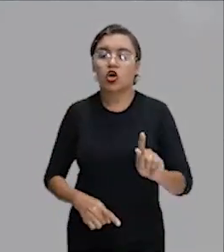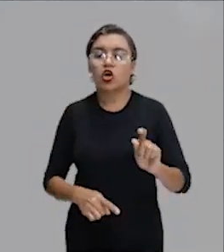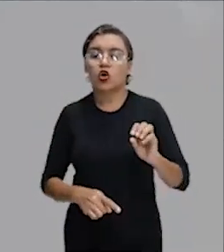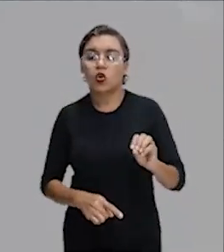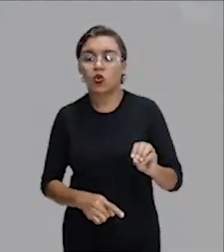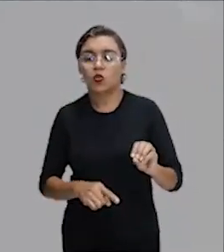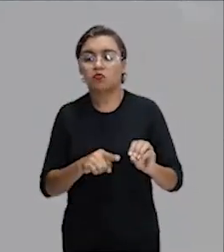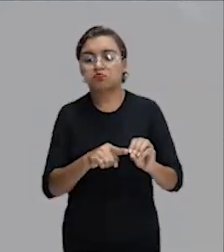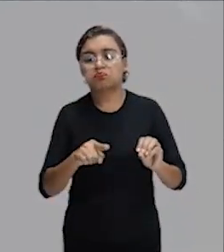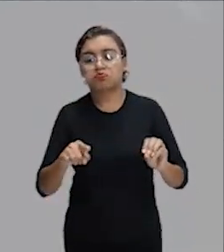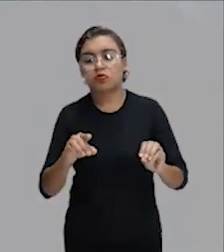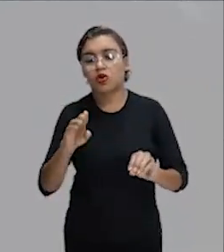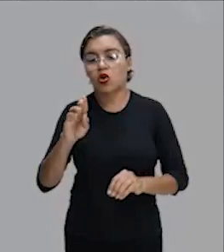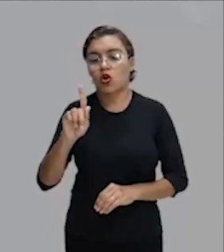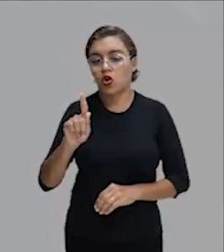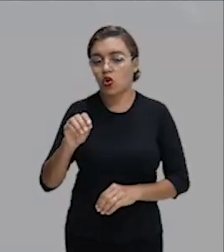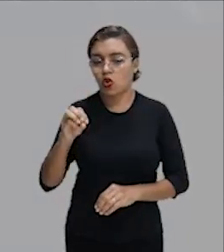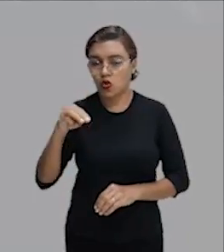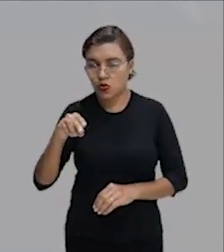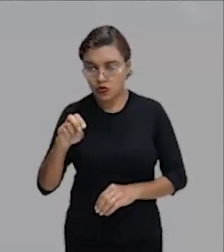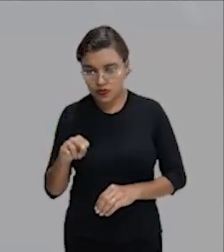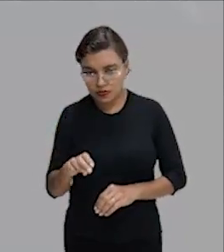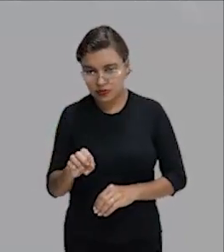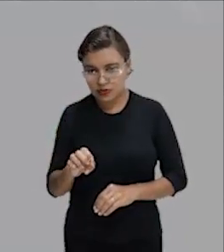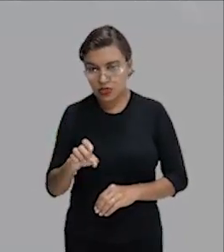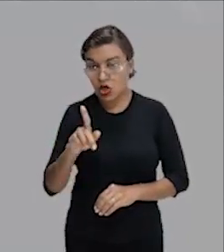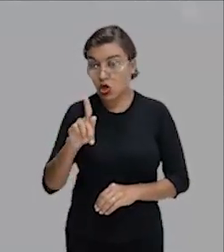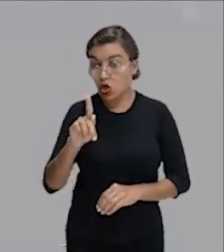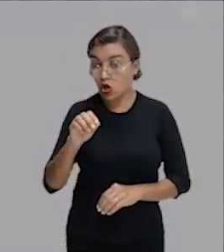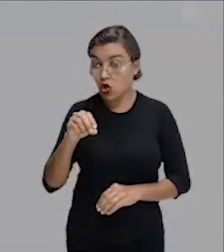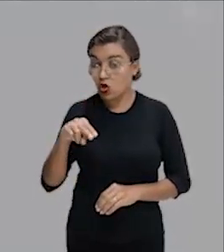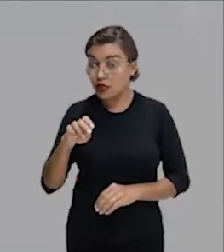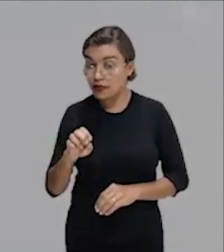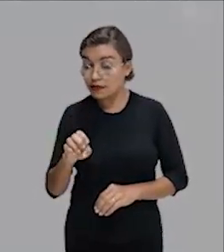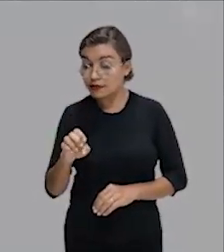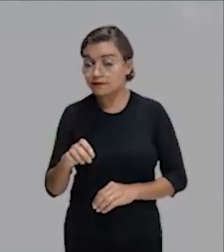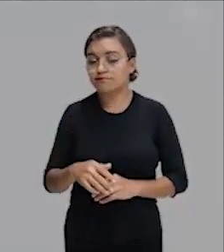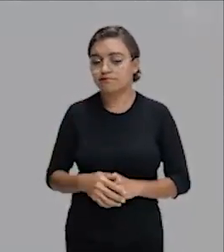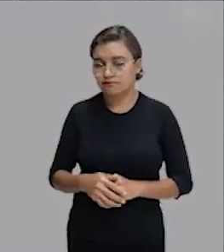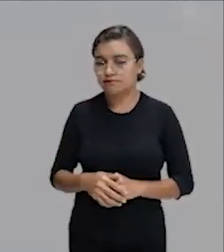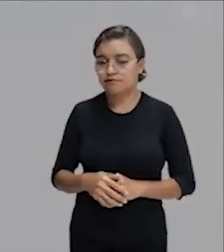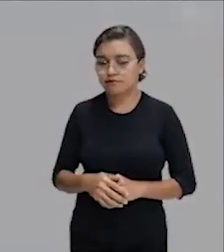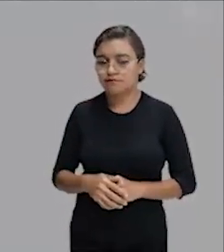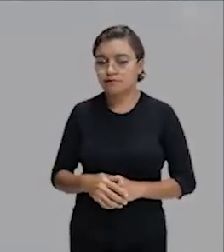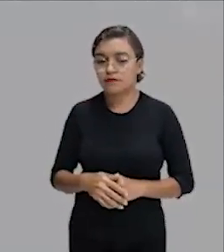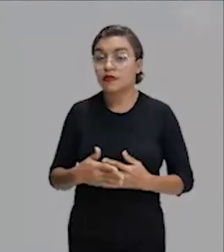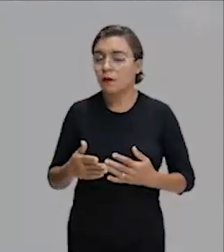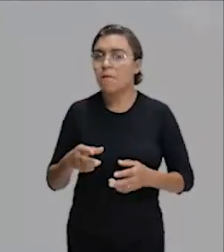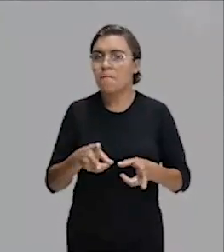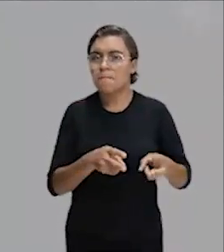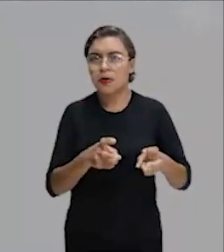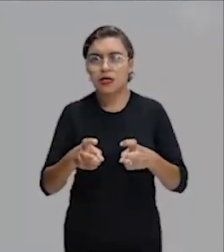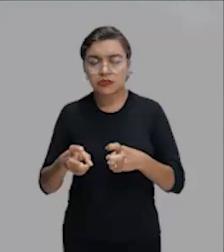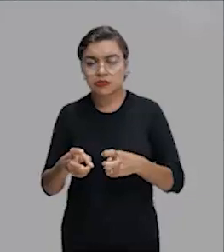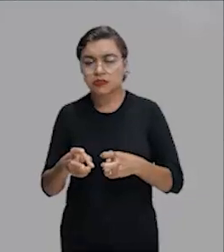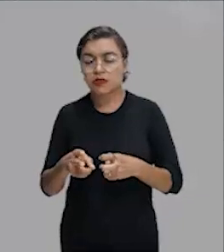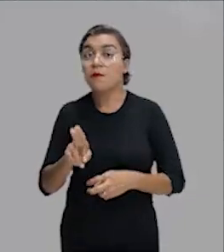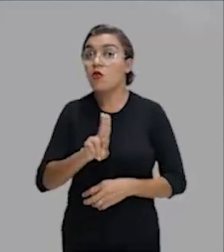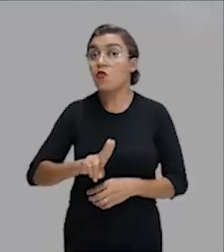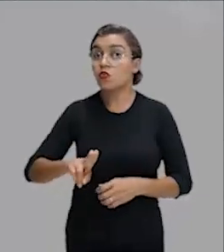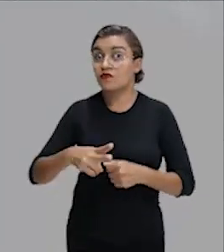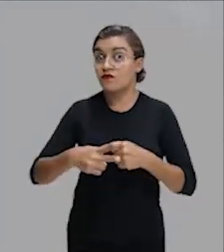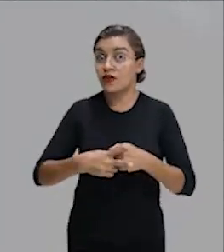ido. O verbo sing, que é cantar, fica sung, que é cantado. Então, perceba que quando eu uso